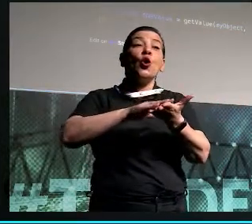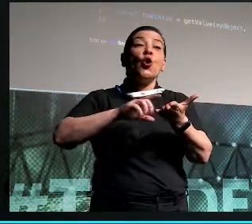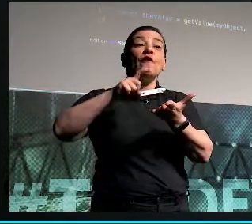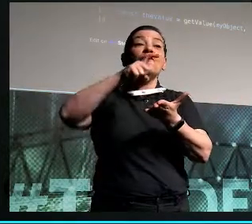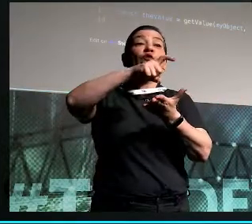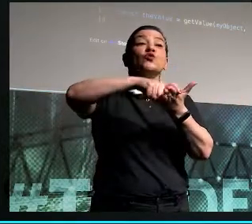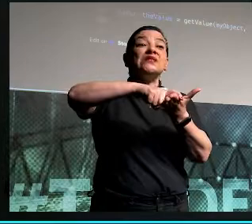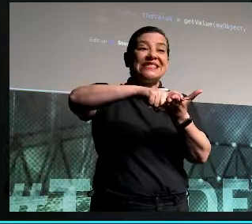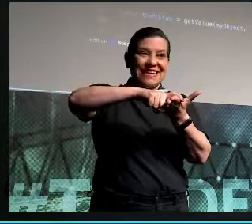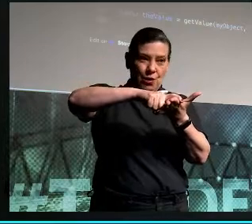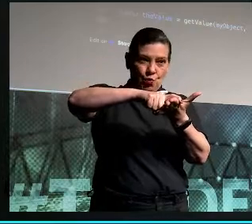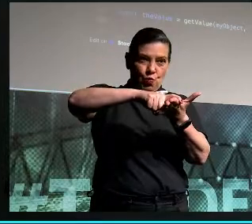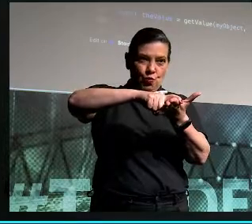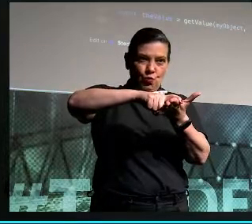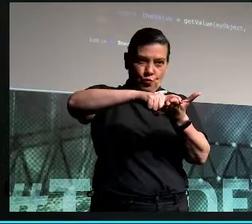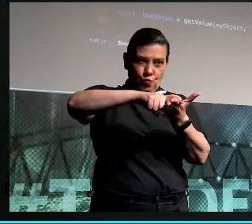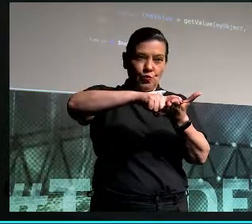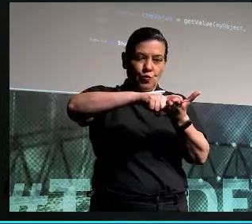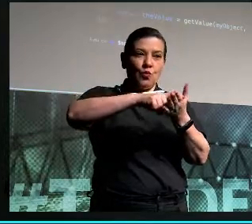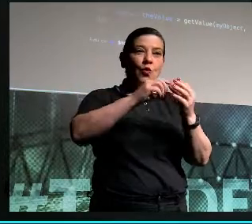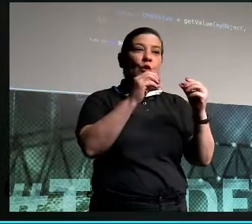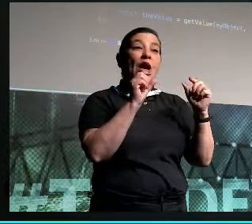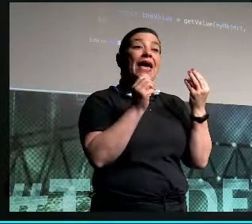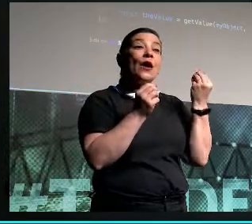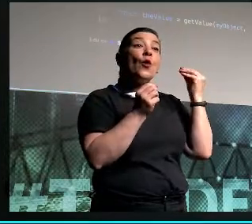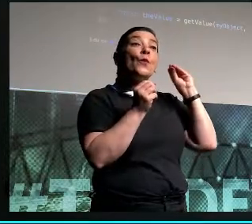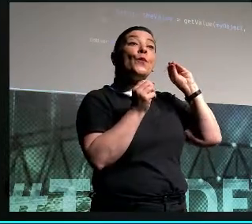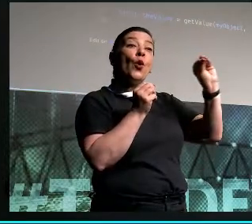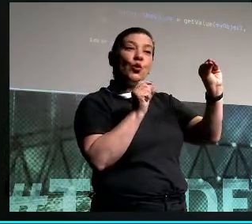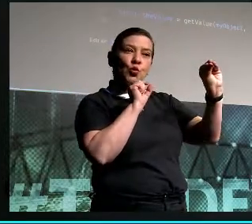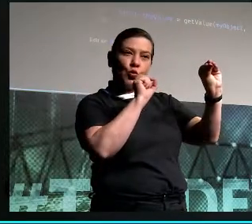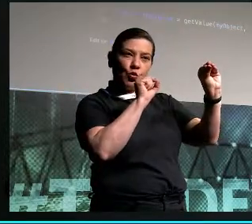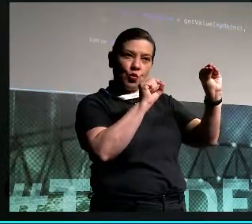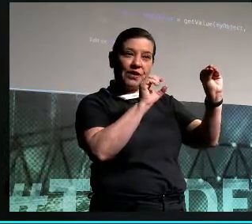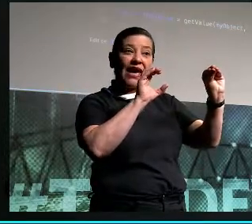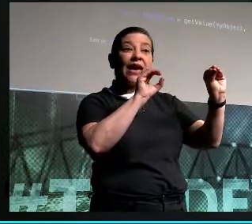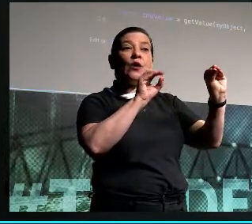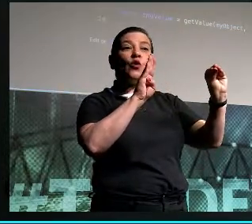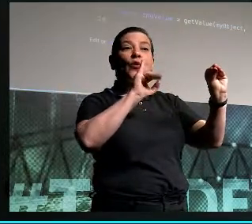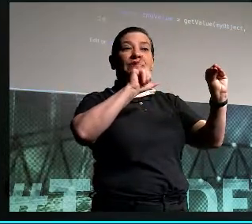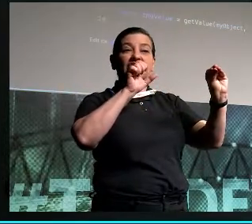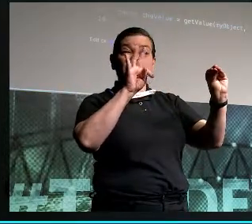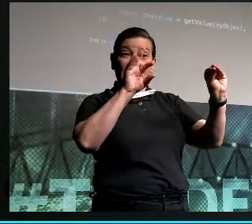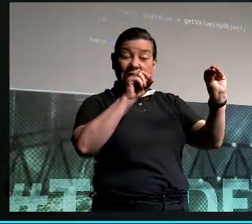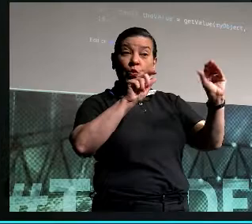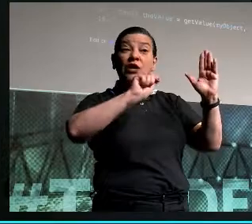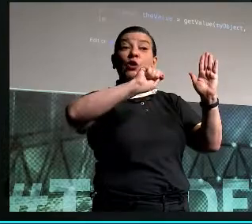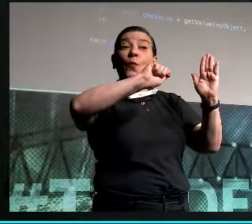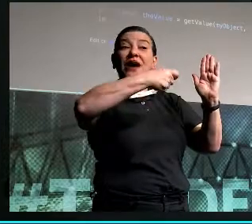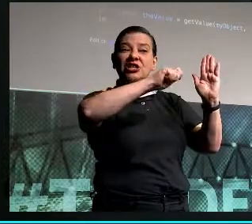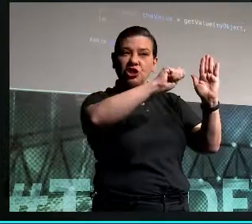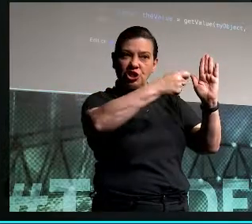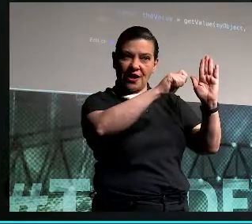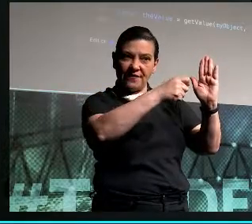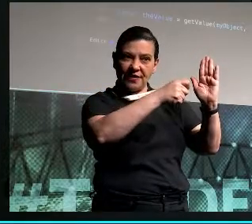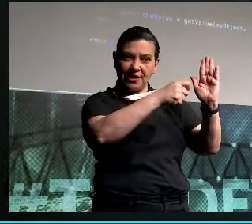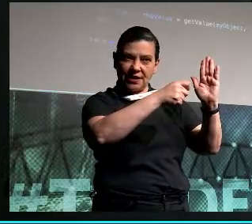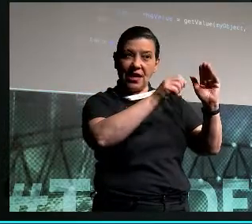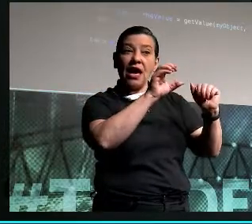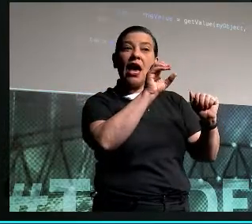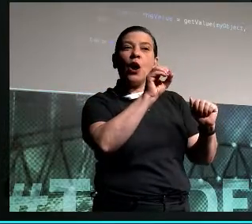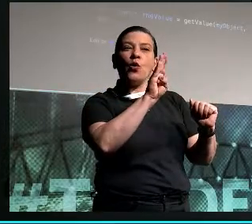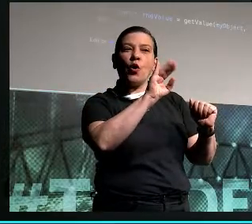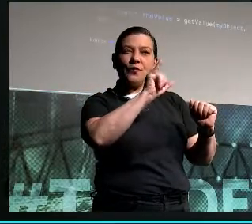é uma função getValue, que eu passo para ela um objeto e eu passo uma chave. E daí, no objeto, tem que ser esse cara